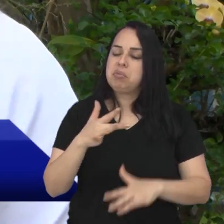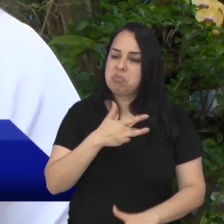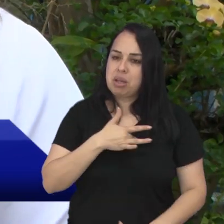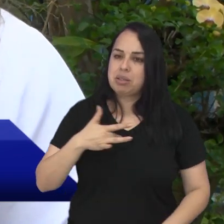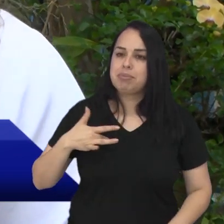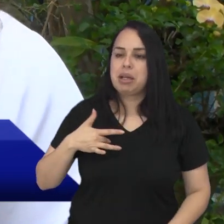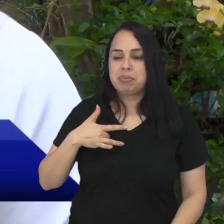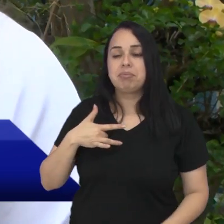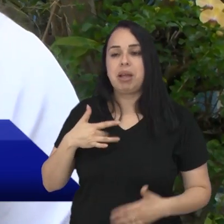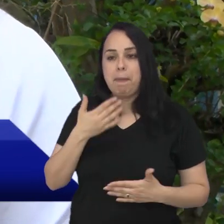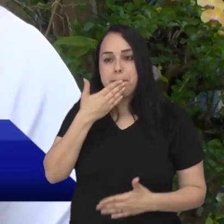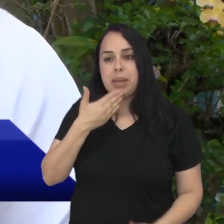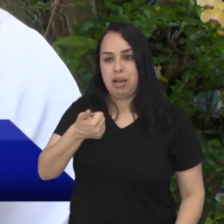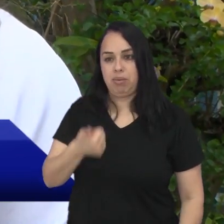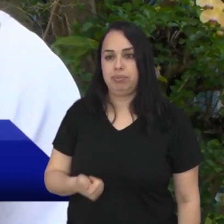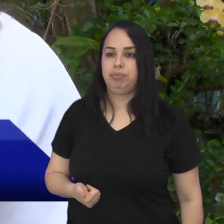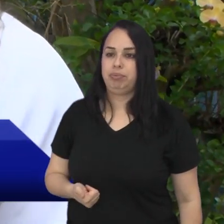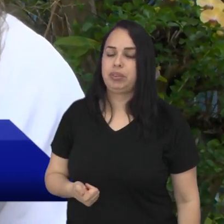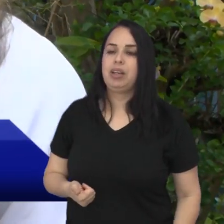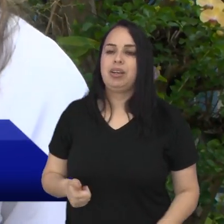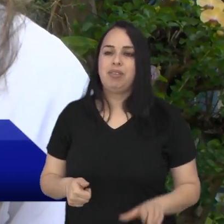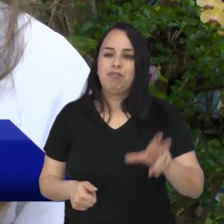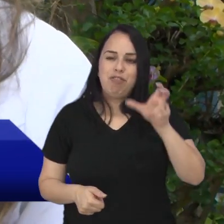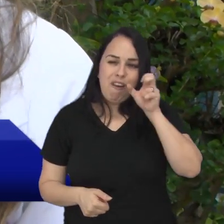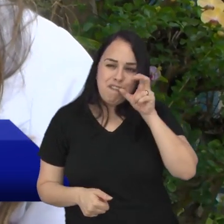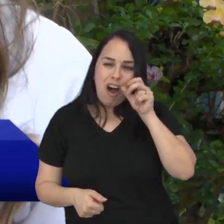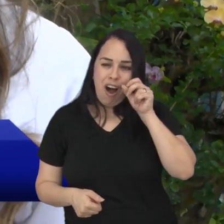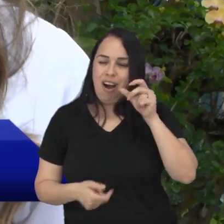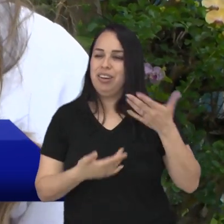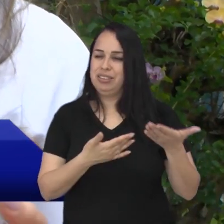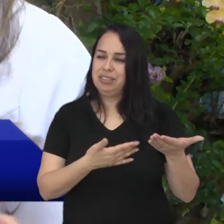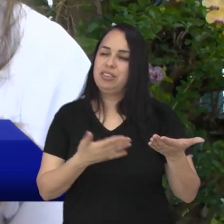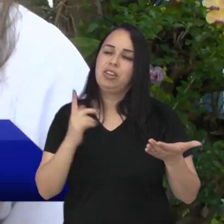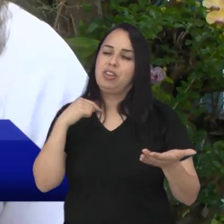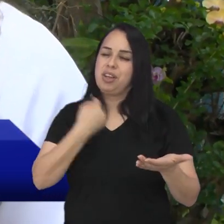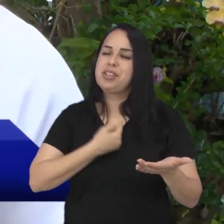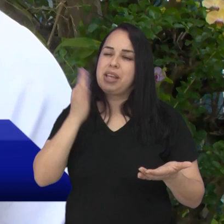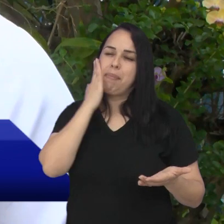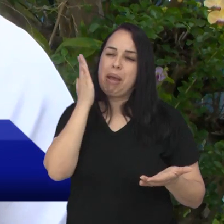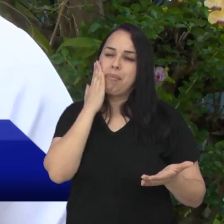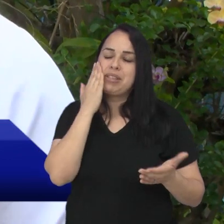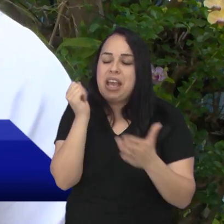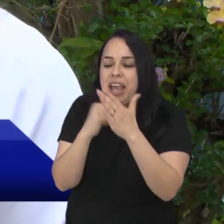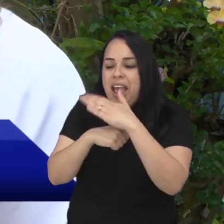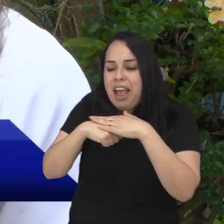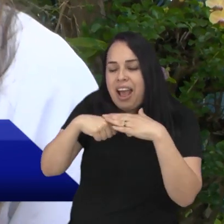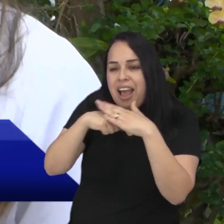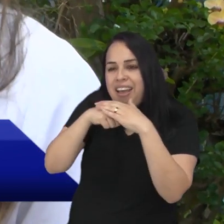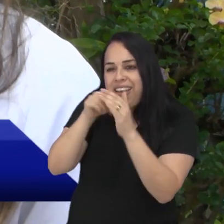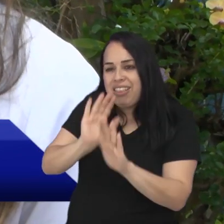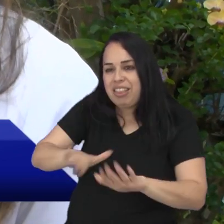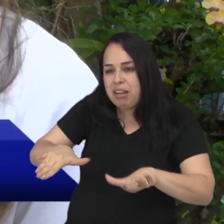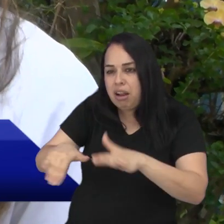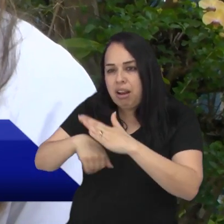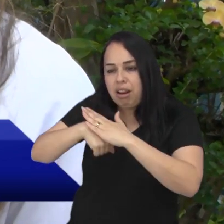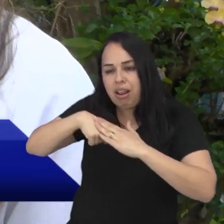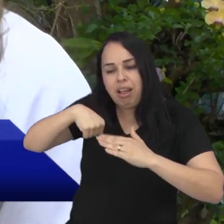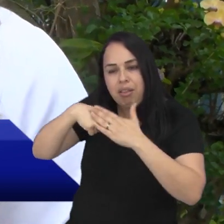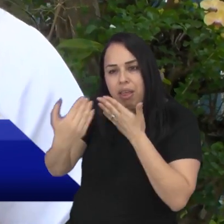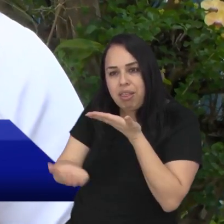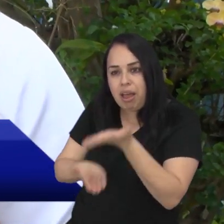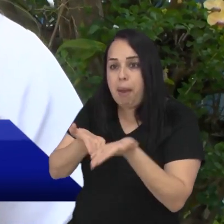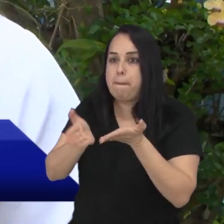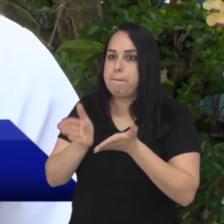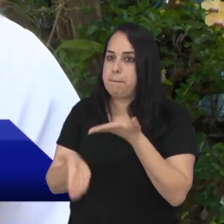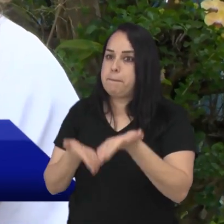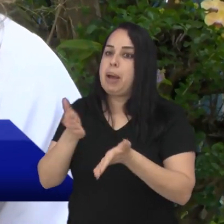é o que é mais interessante. A questão dos avós, né? A gente sabe que eles querem mimar ao máximo as crianças com esses